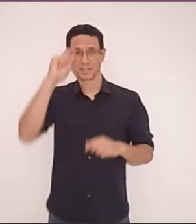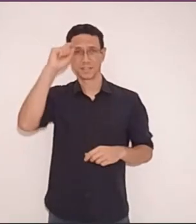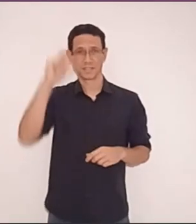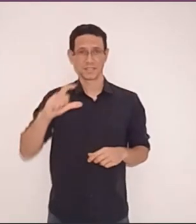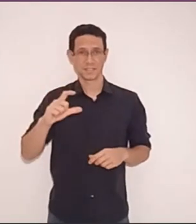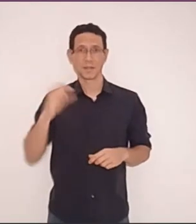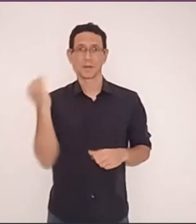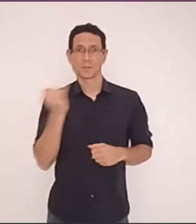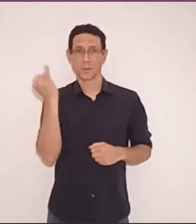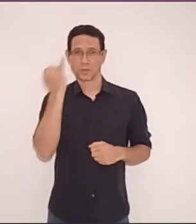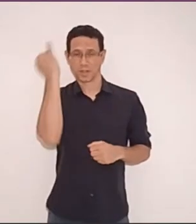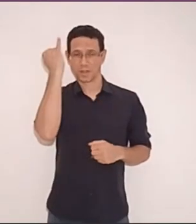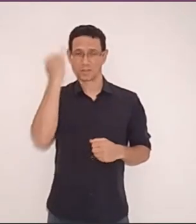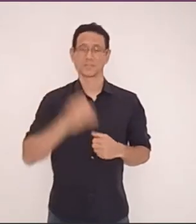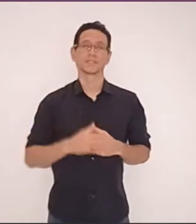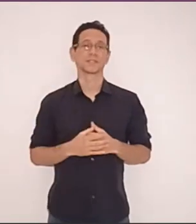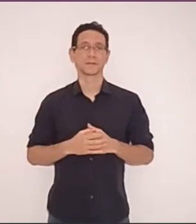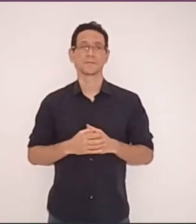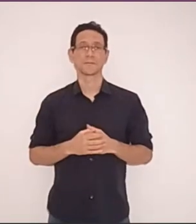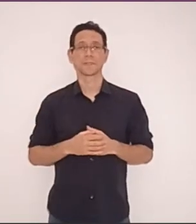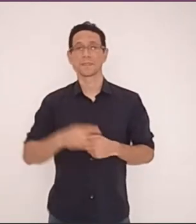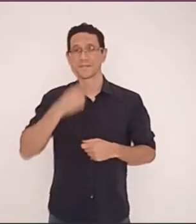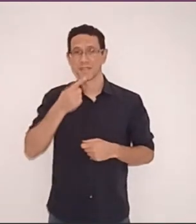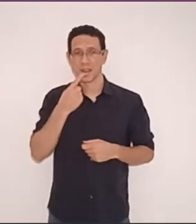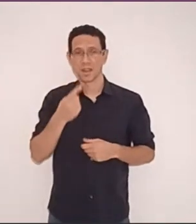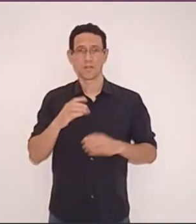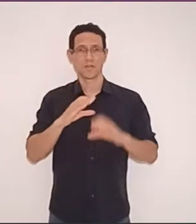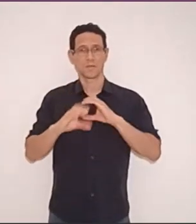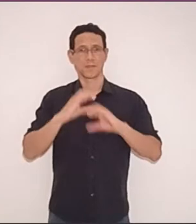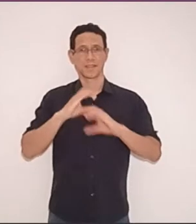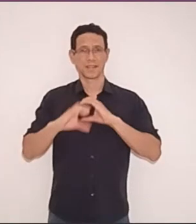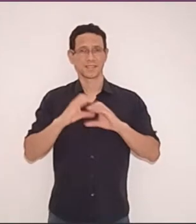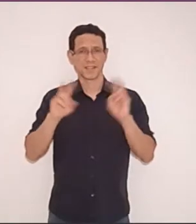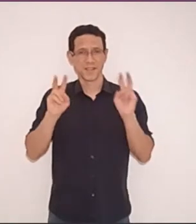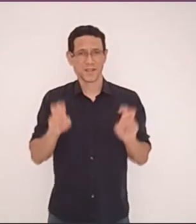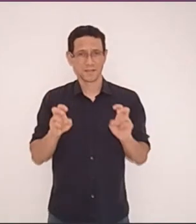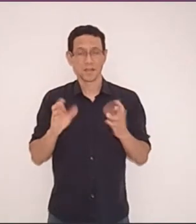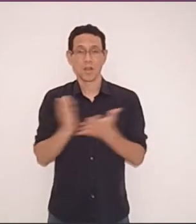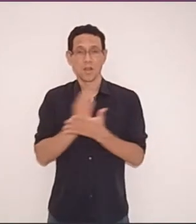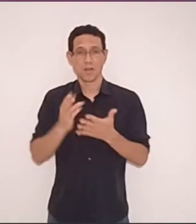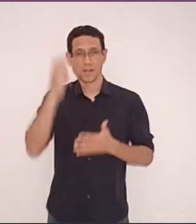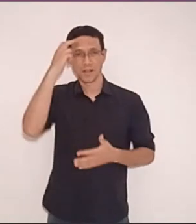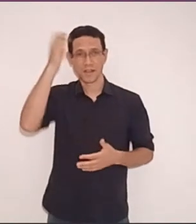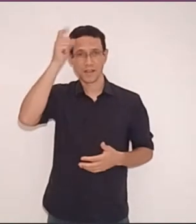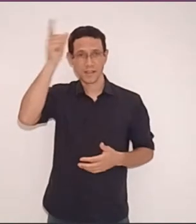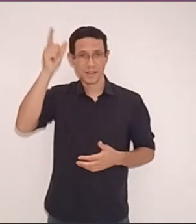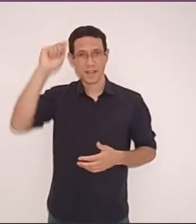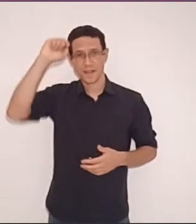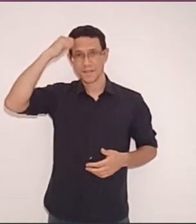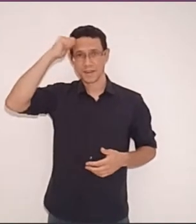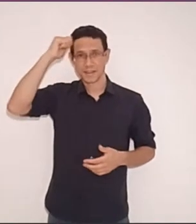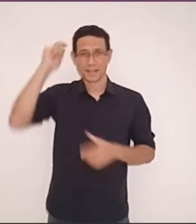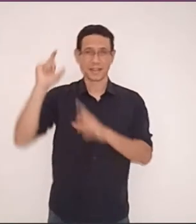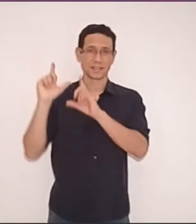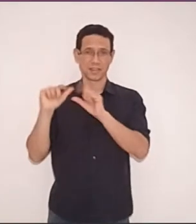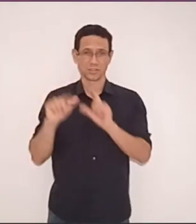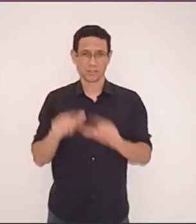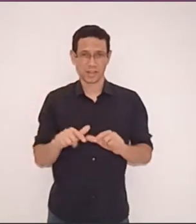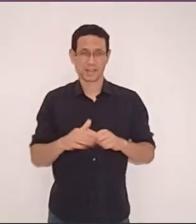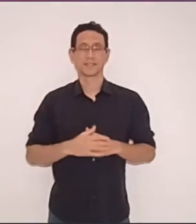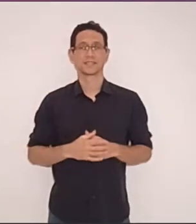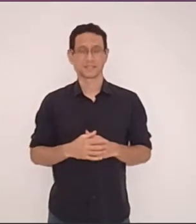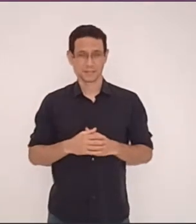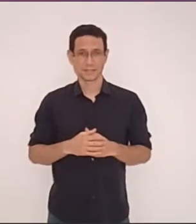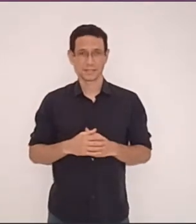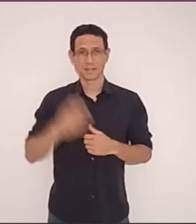importante que está em jogo um podem comunicação algumas culturas africanas tradicionais é mesmo